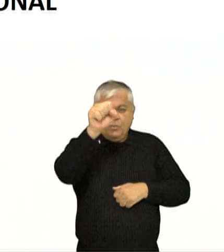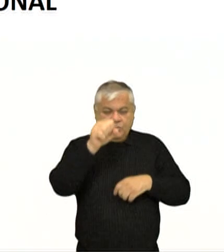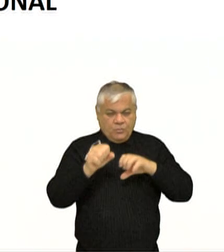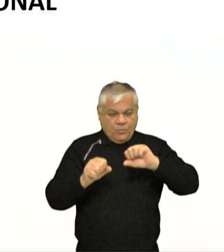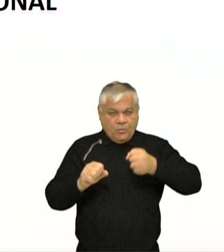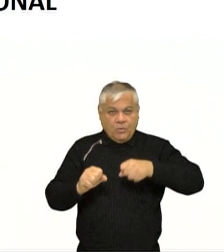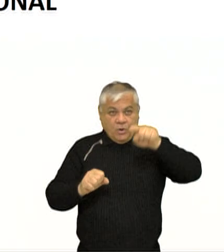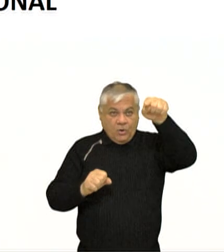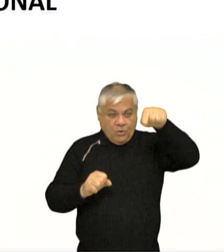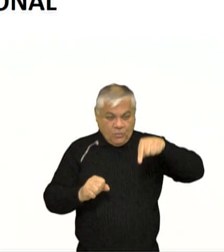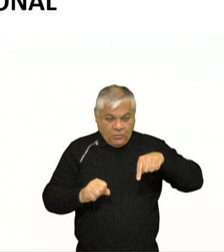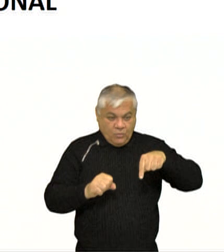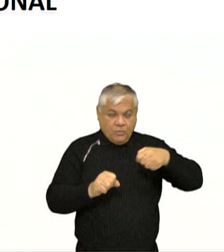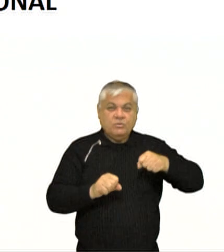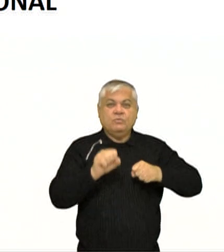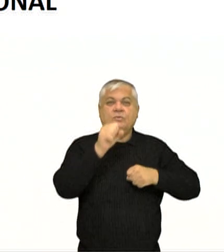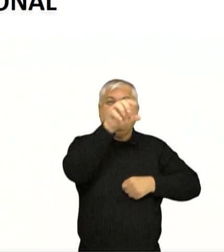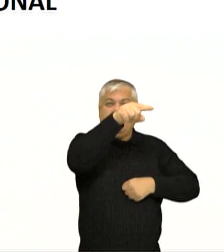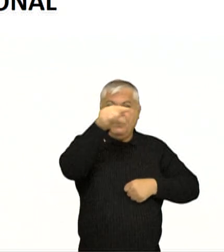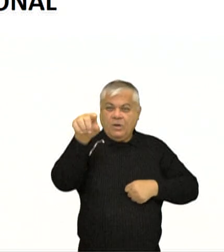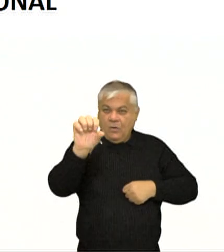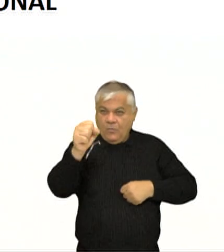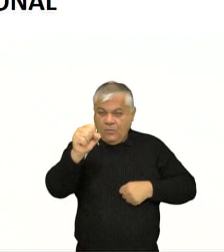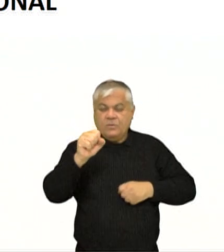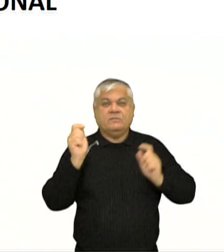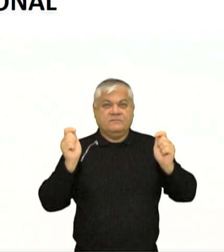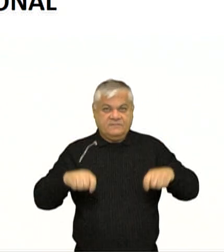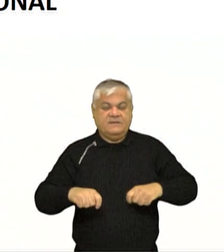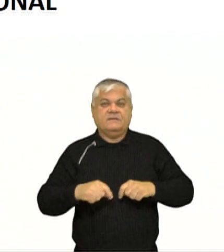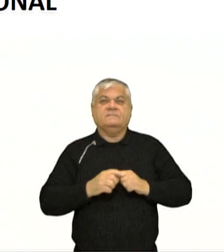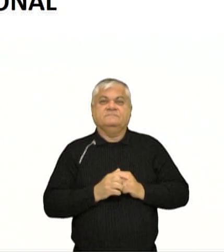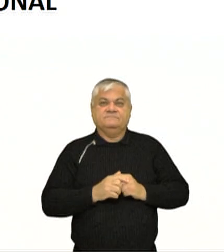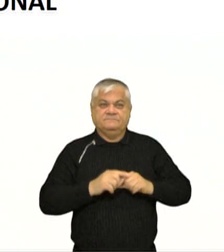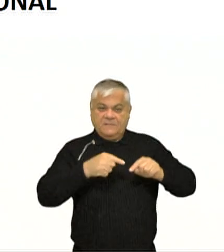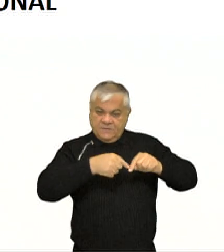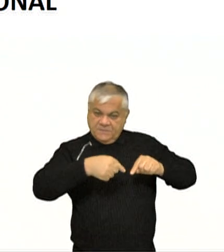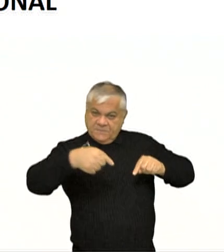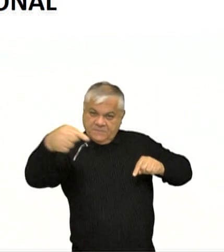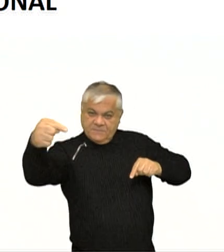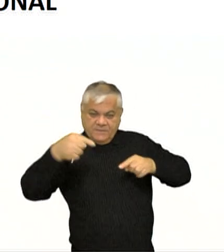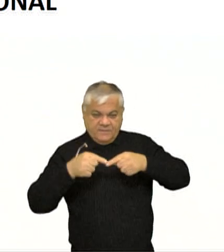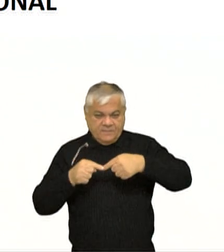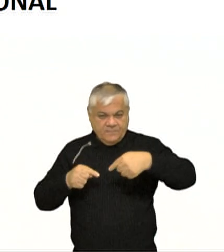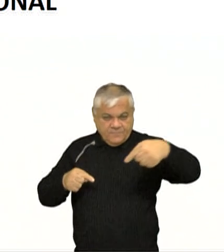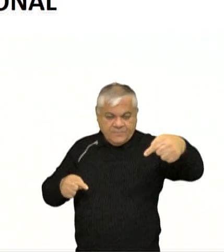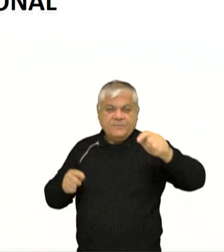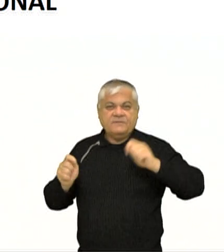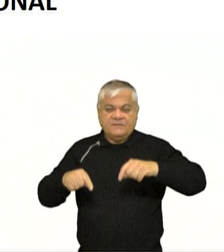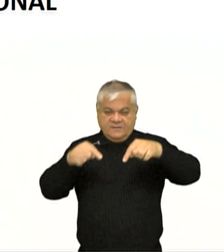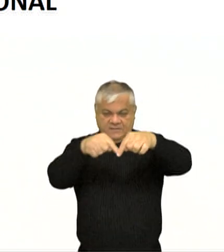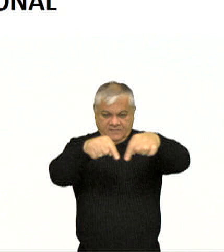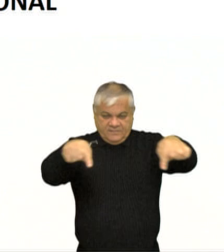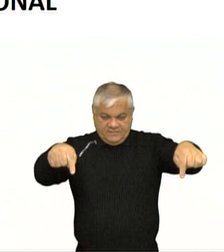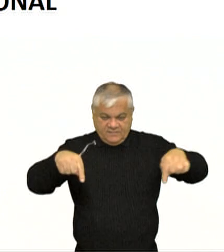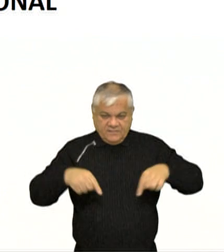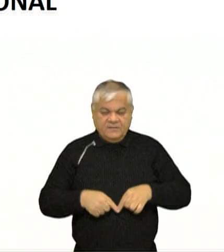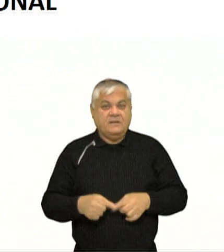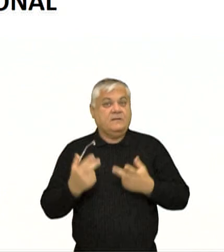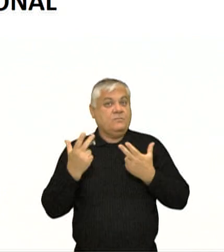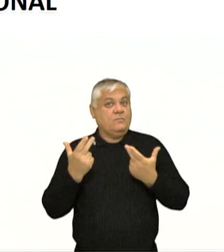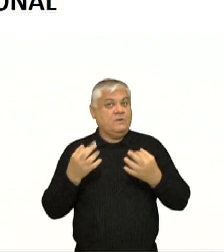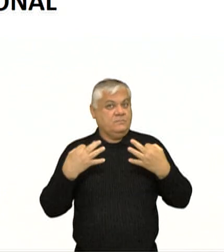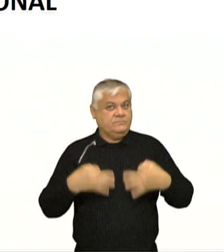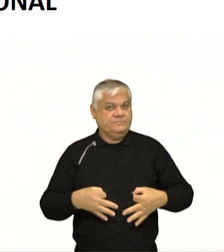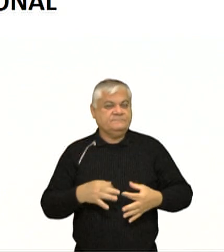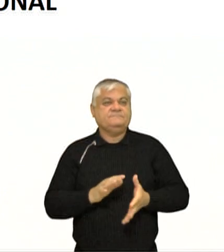casas para que isso funcione, tá? Mesmo no nosso tabuleiro construído, nós temos que manter as fileiras, as colunas e as